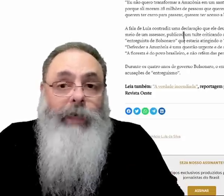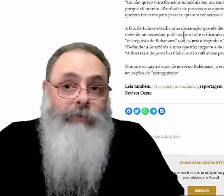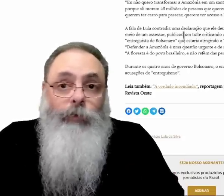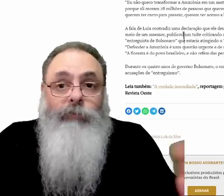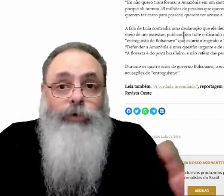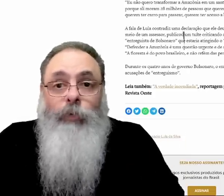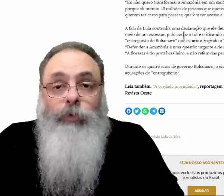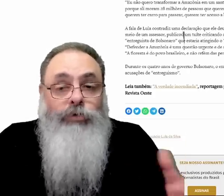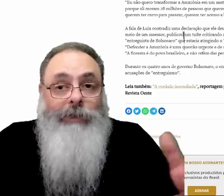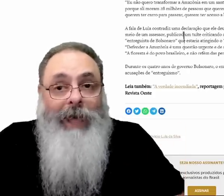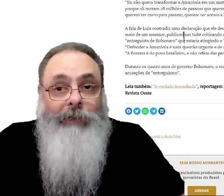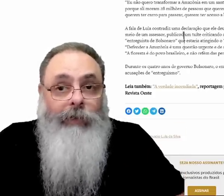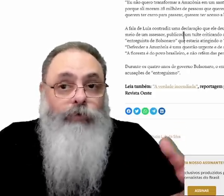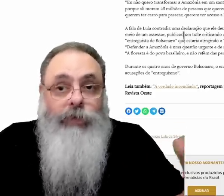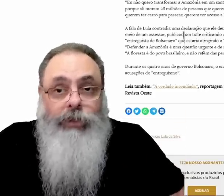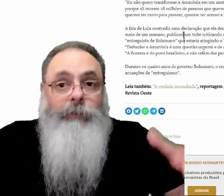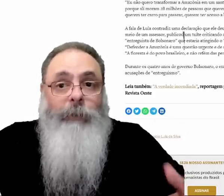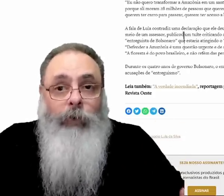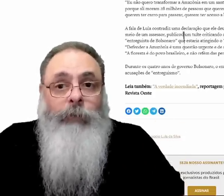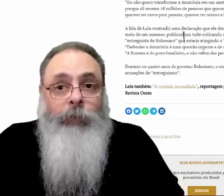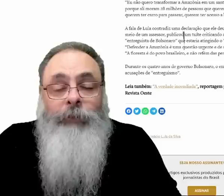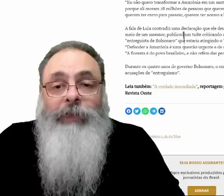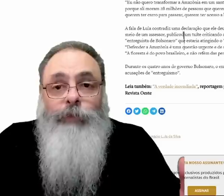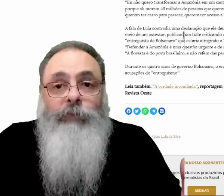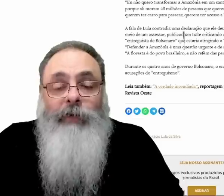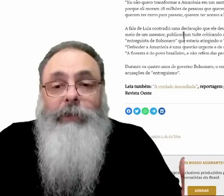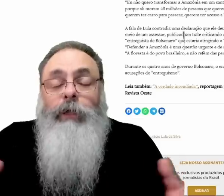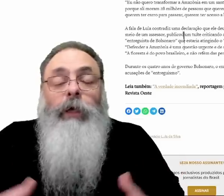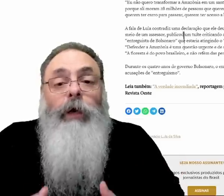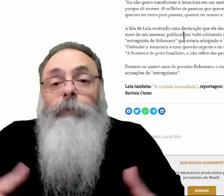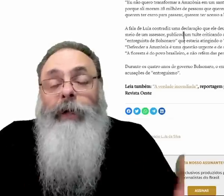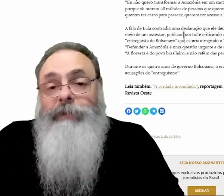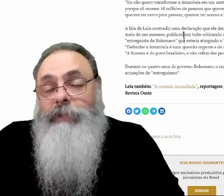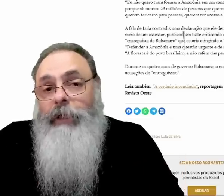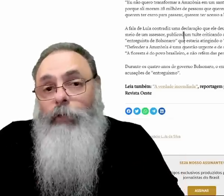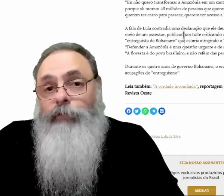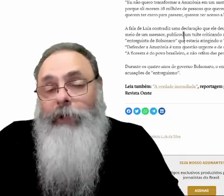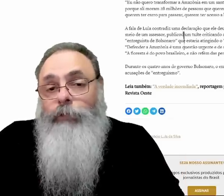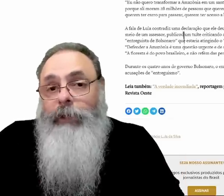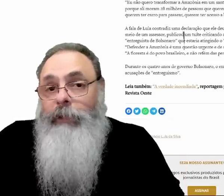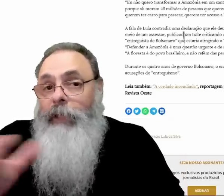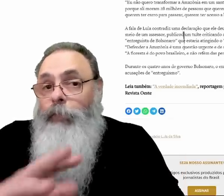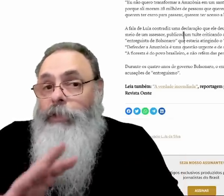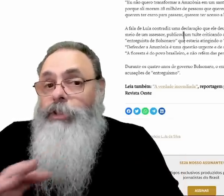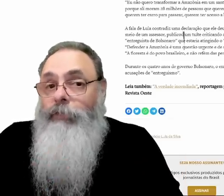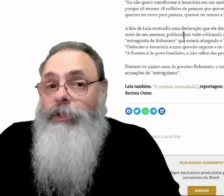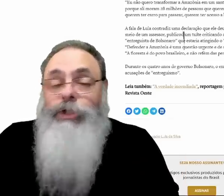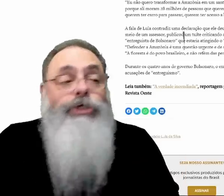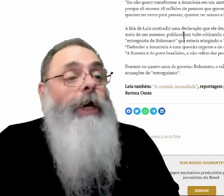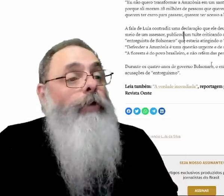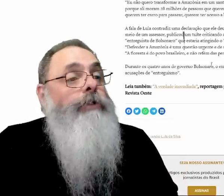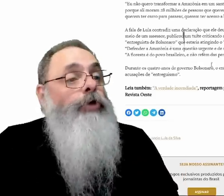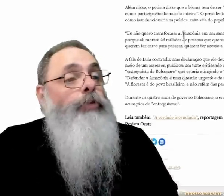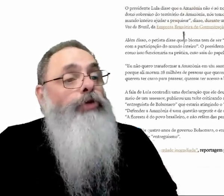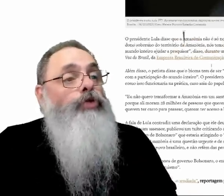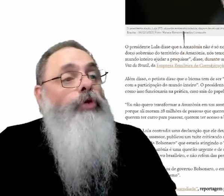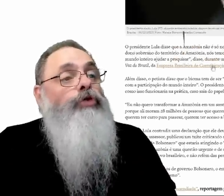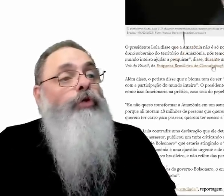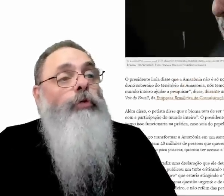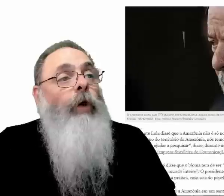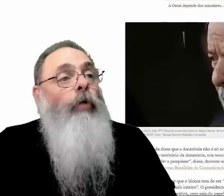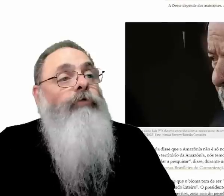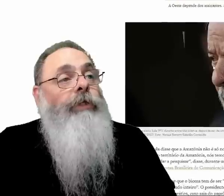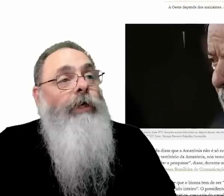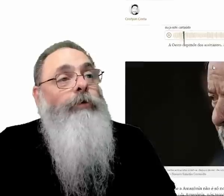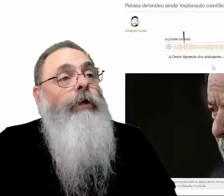Aliás não me vejo como dono de nada que não seja a minha própria propriedade privada mas o fato é que tem muita gente fica chateado com esse tipo de